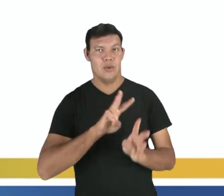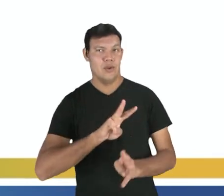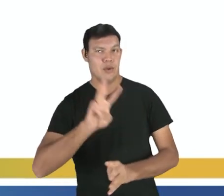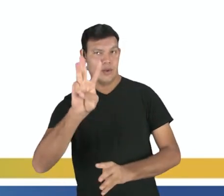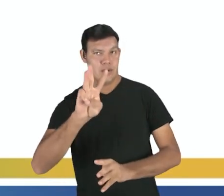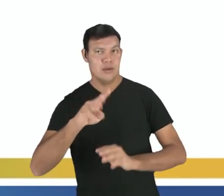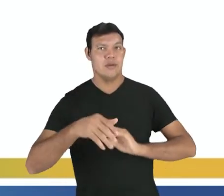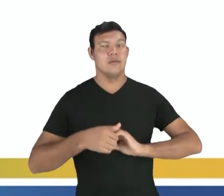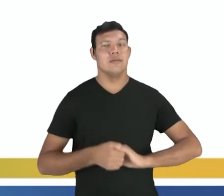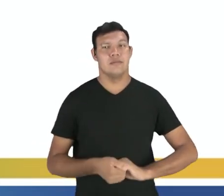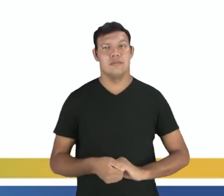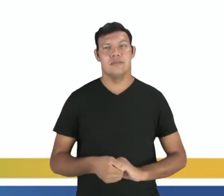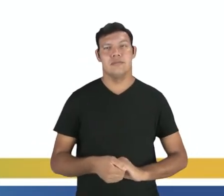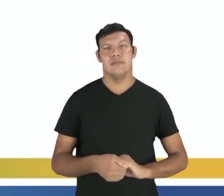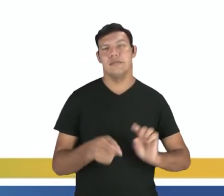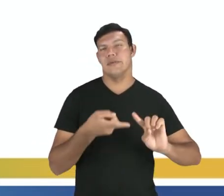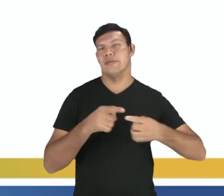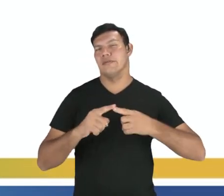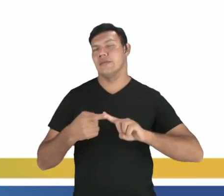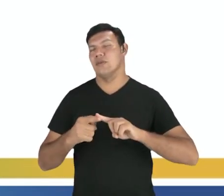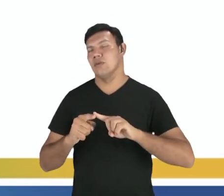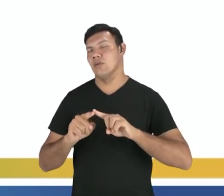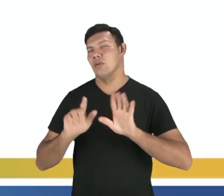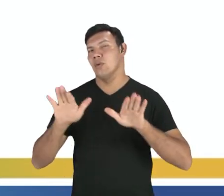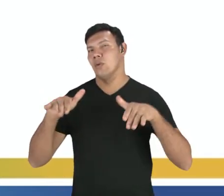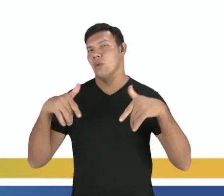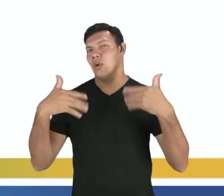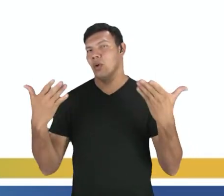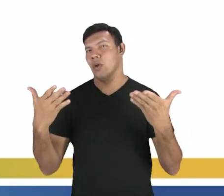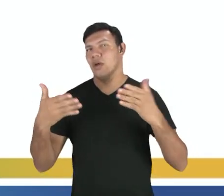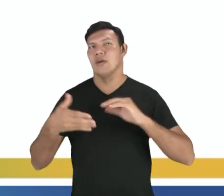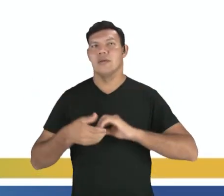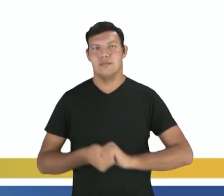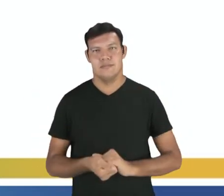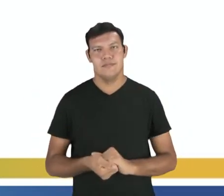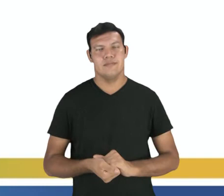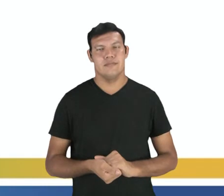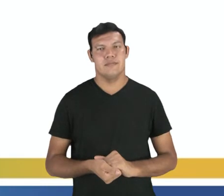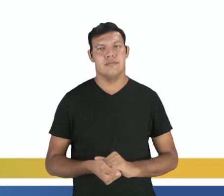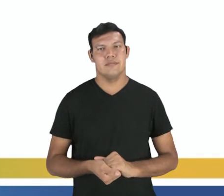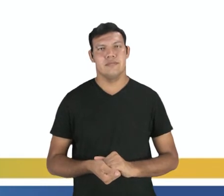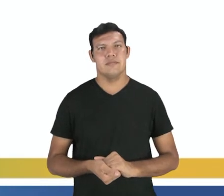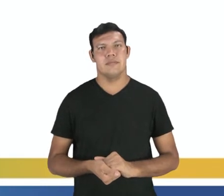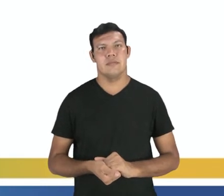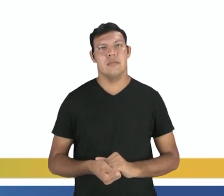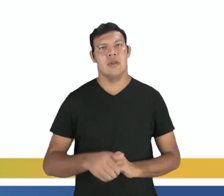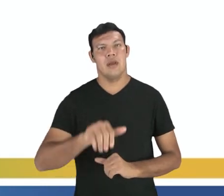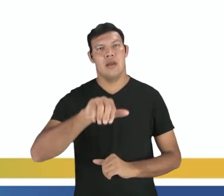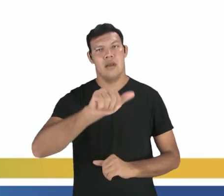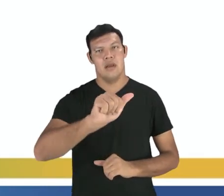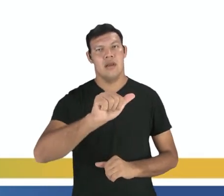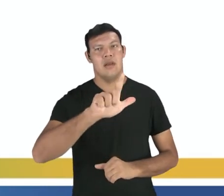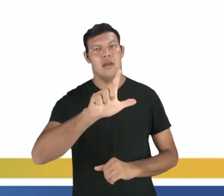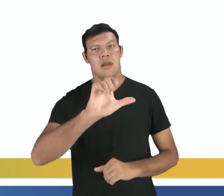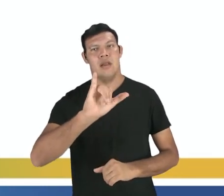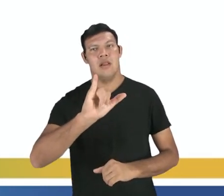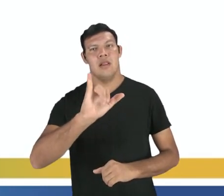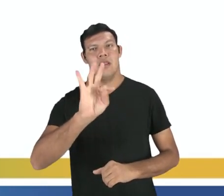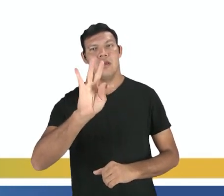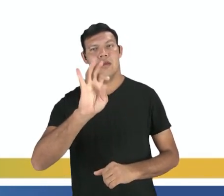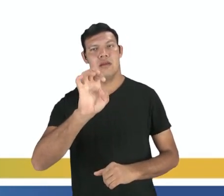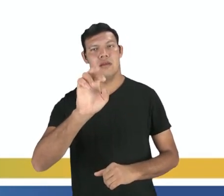W, qual a figura de linguagem que usa repetição? É a